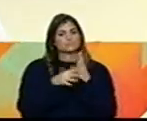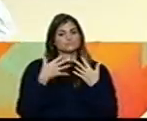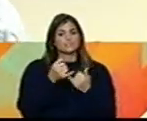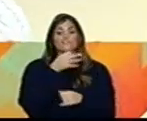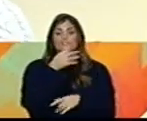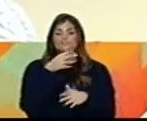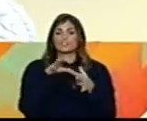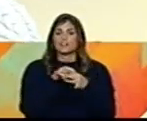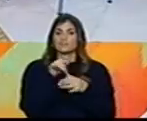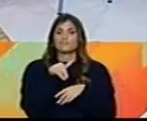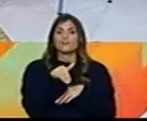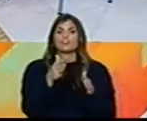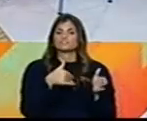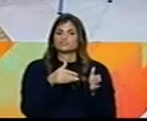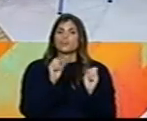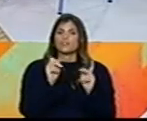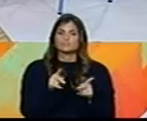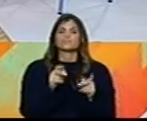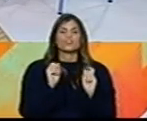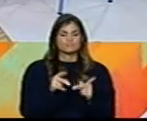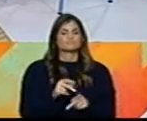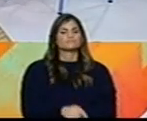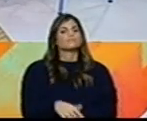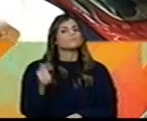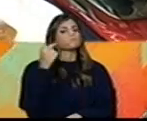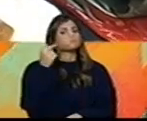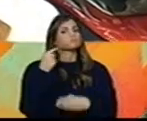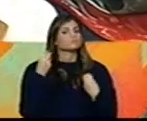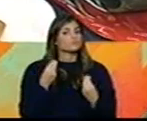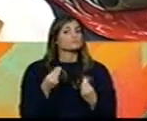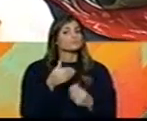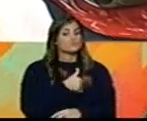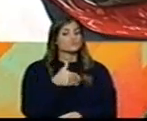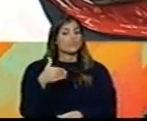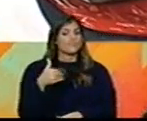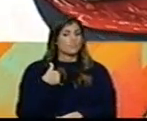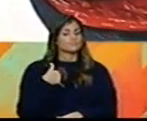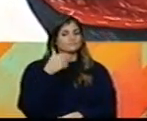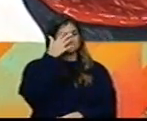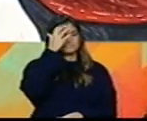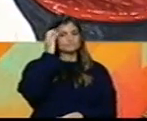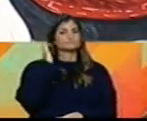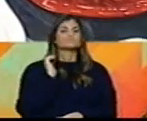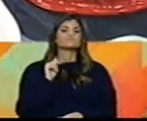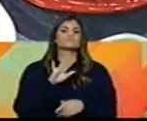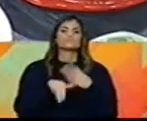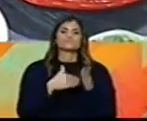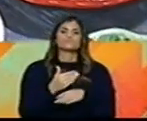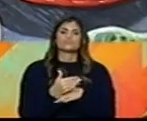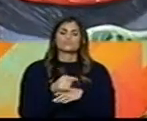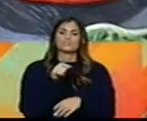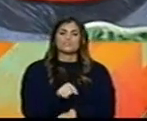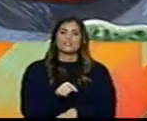falamos sobre aquilo que vai confeccionar. Sim, sim. Pode ser? Pode. Mas já ouvi dizer que é muito saudável. É. Será então um mix de proteínas vegetais